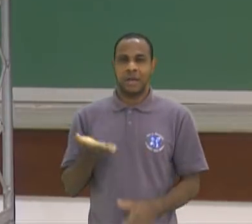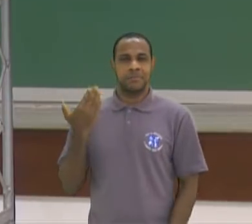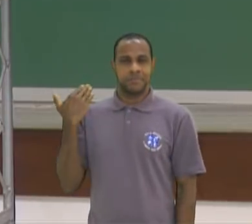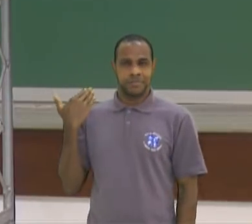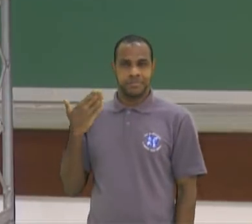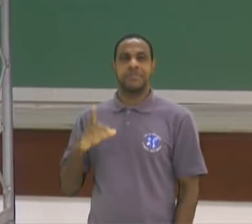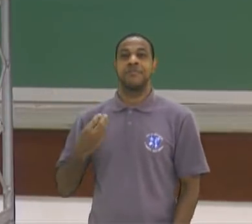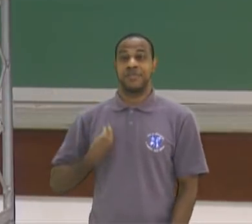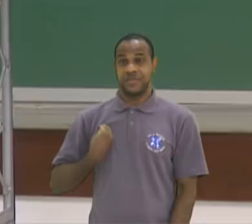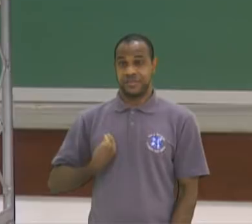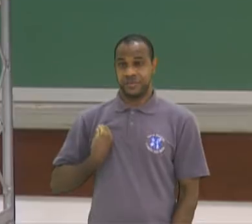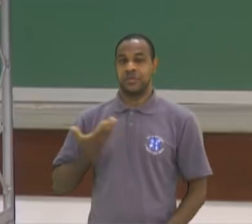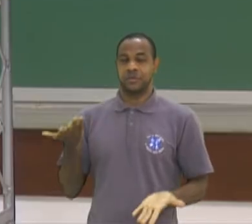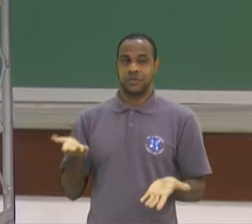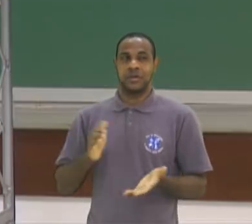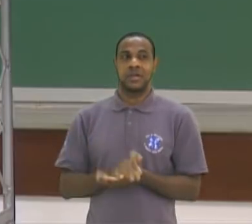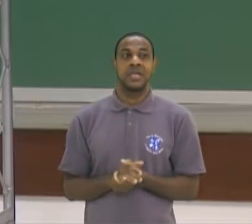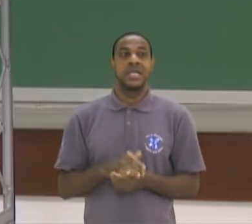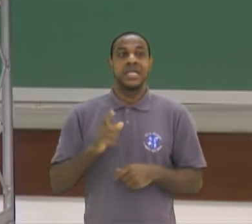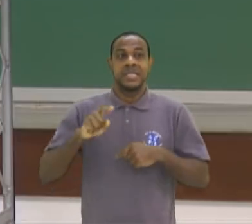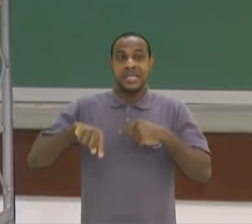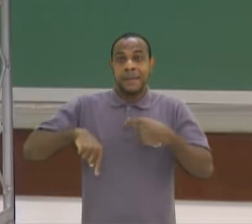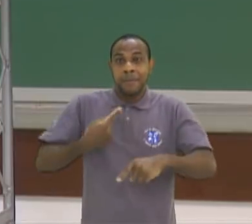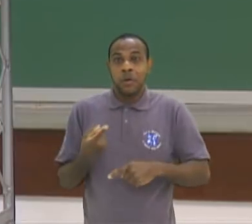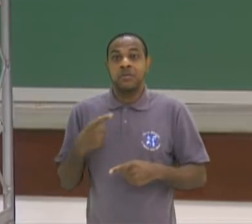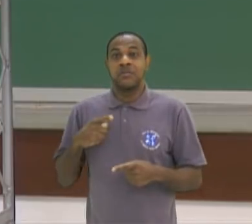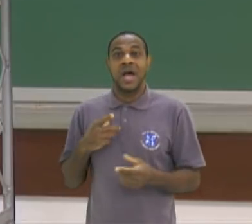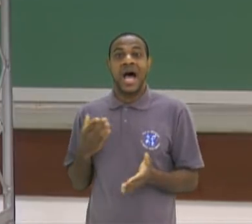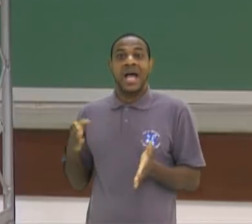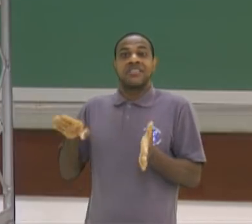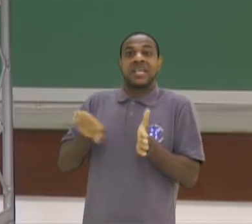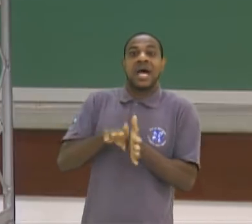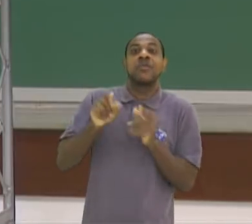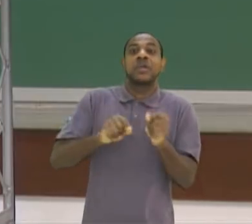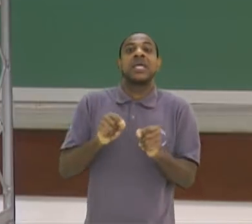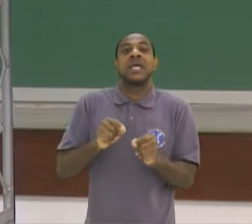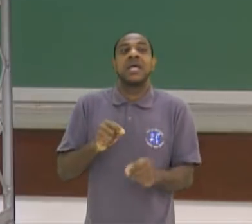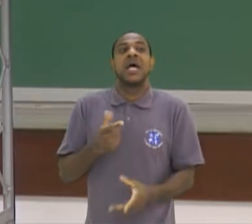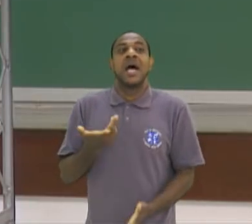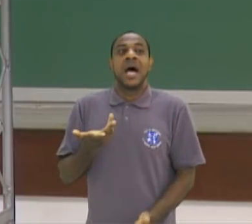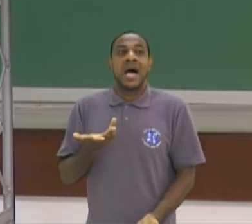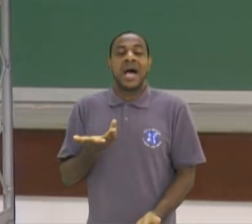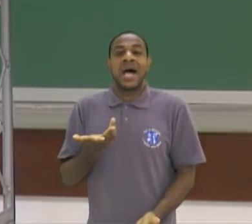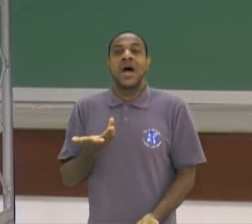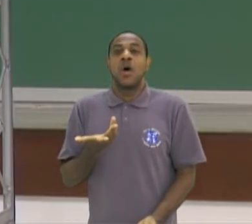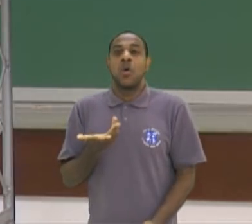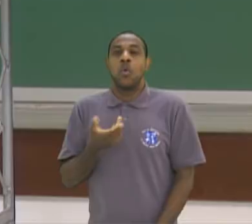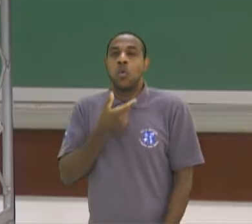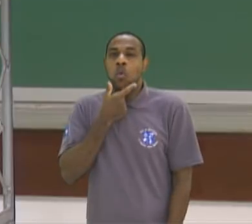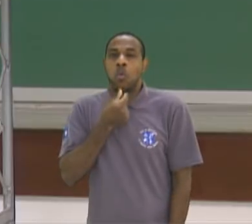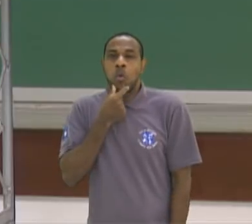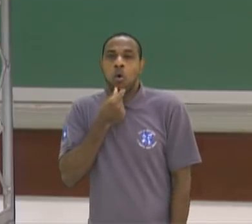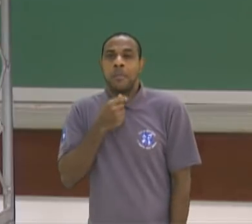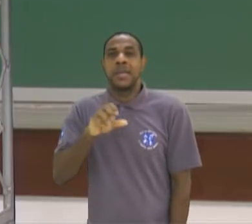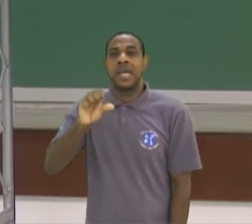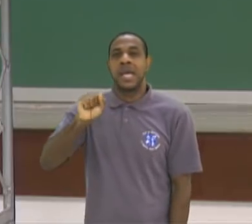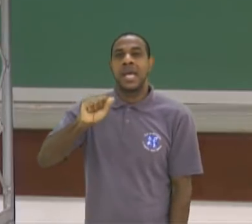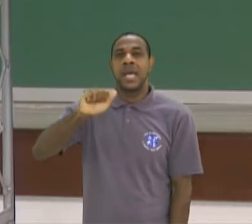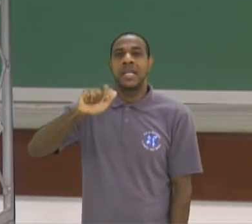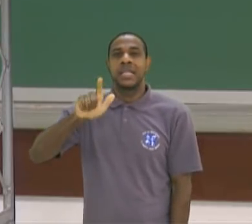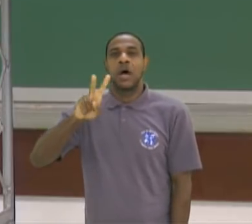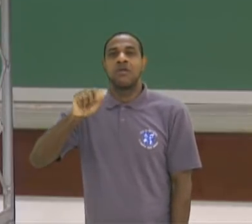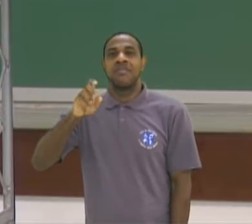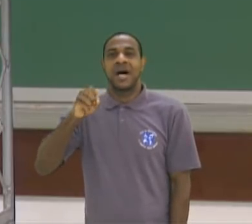vamos entender essa chegada do Salvador Allende à presidência do Chile. Ainda vamos analisar como foi